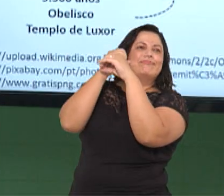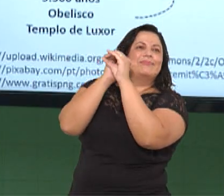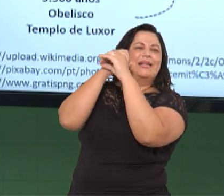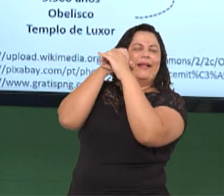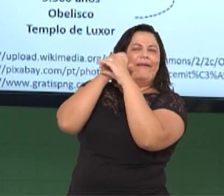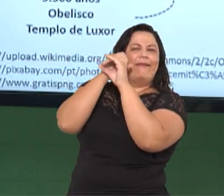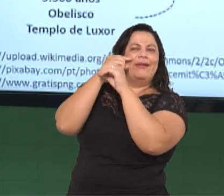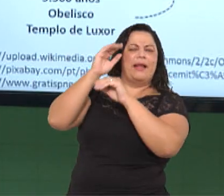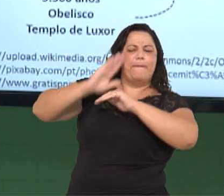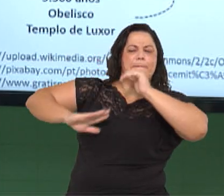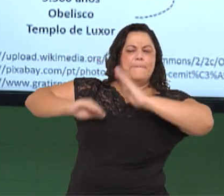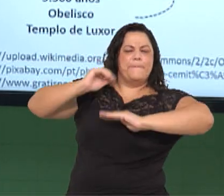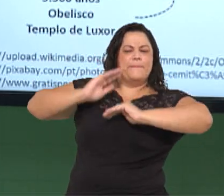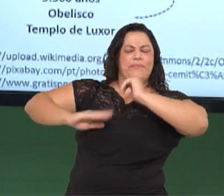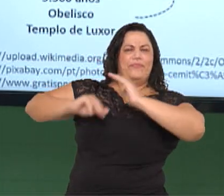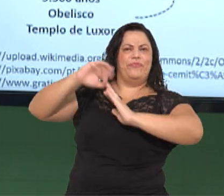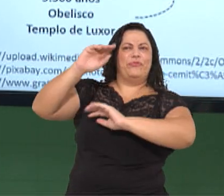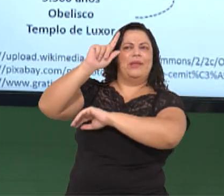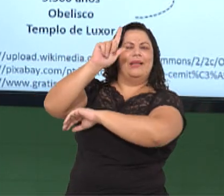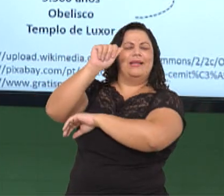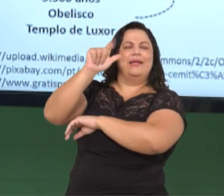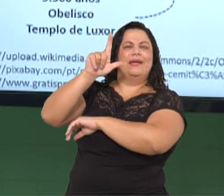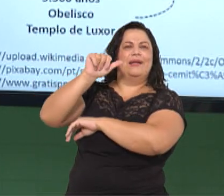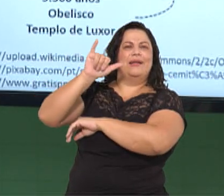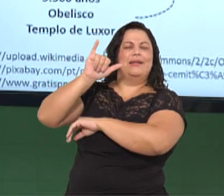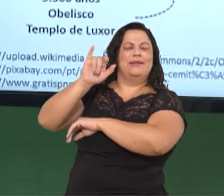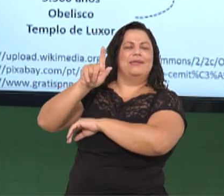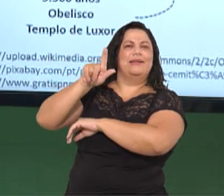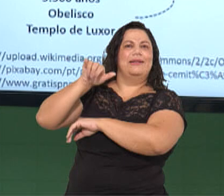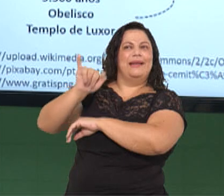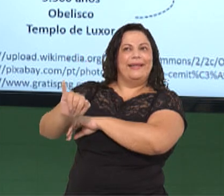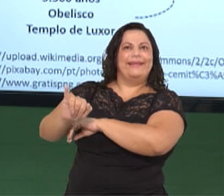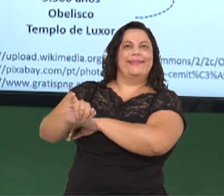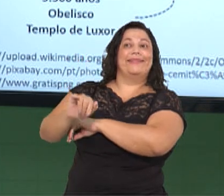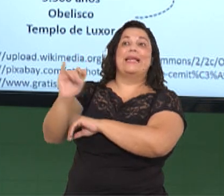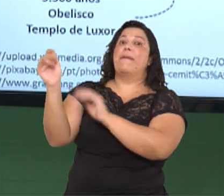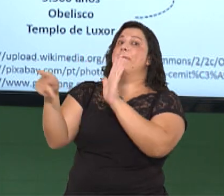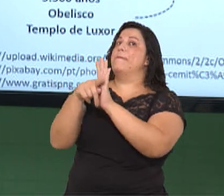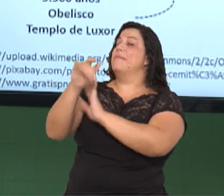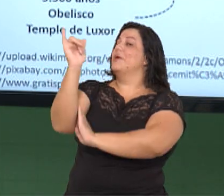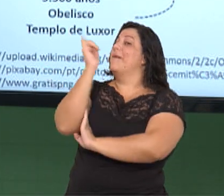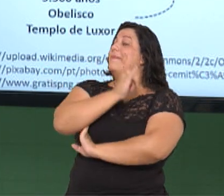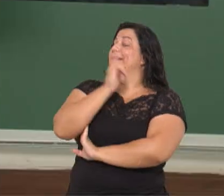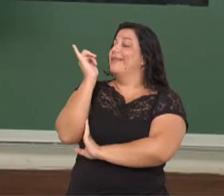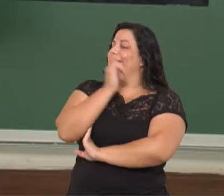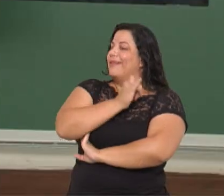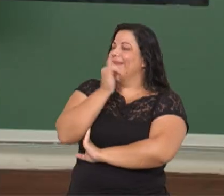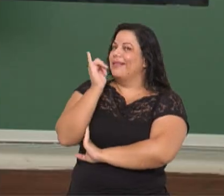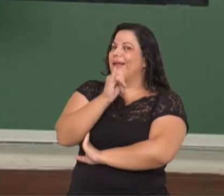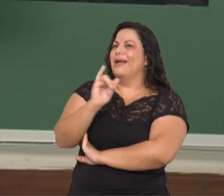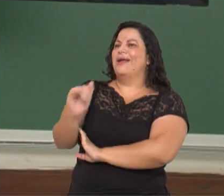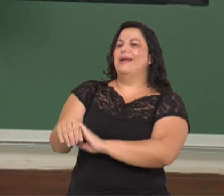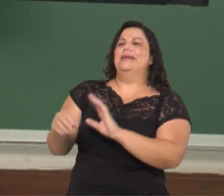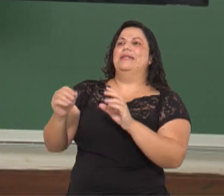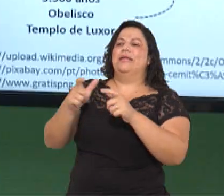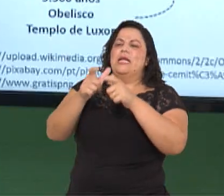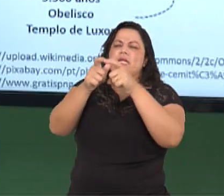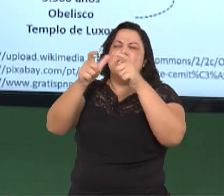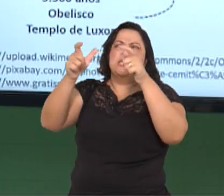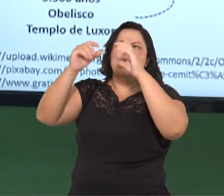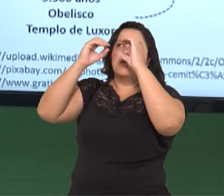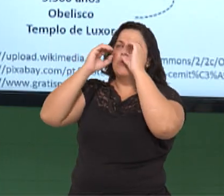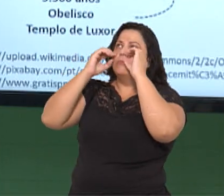ele construiu um objeto, um instrumento que ampliava o que o nosso